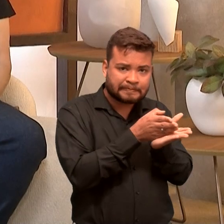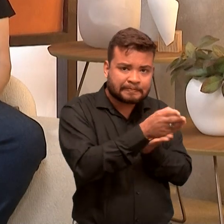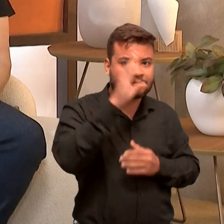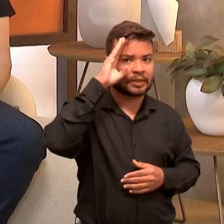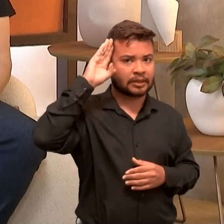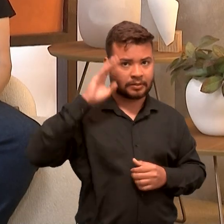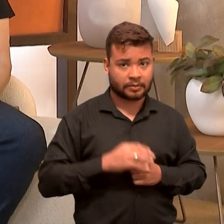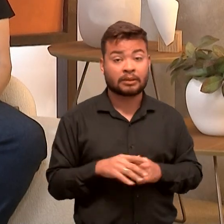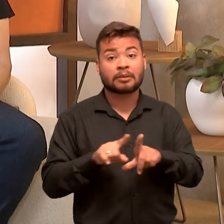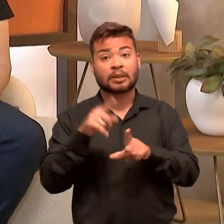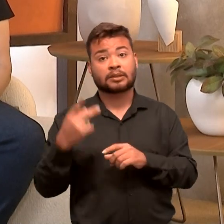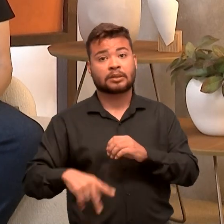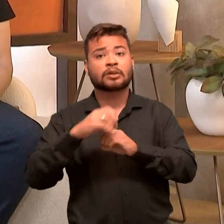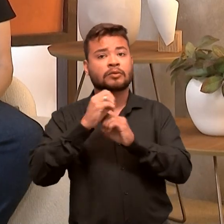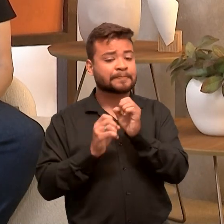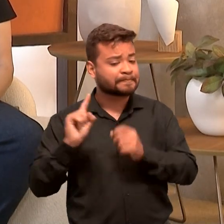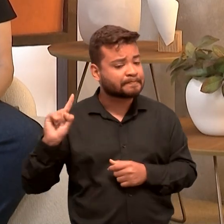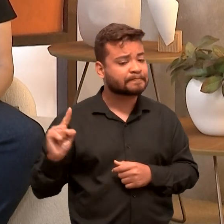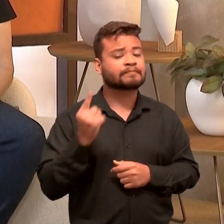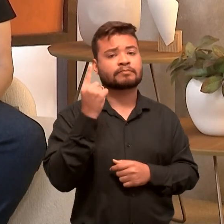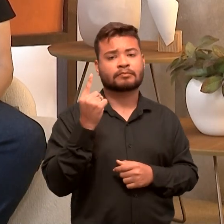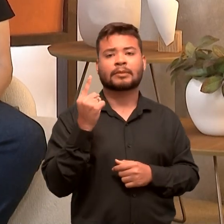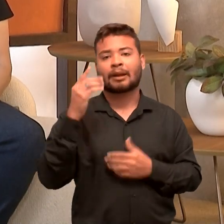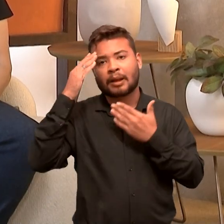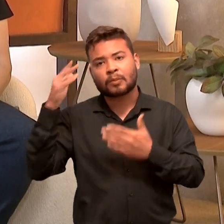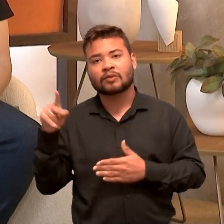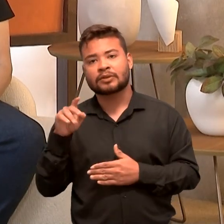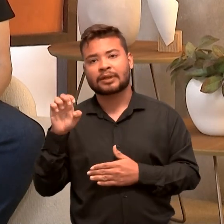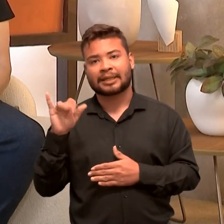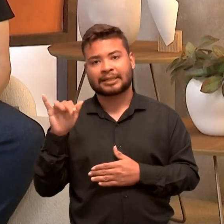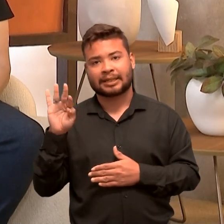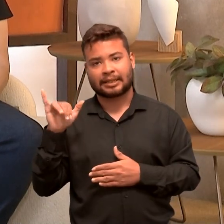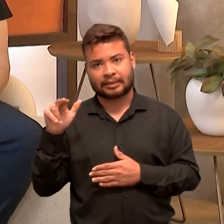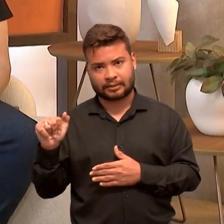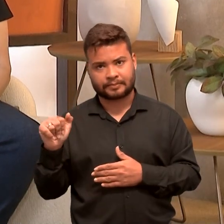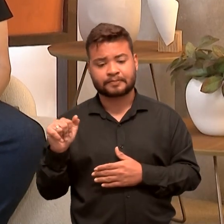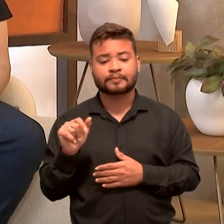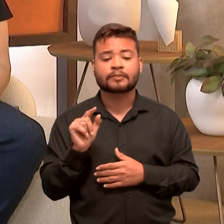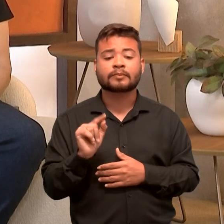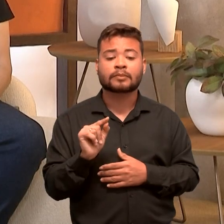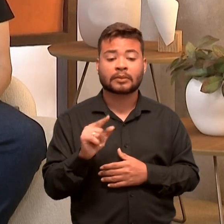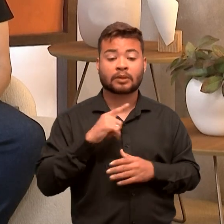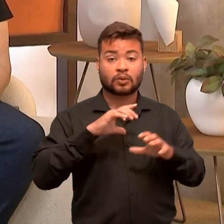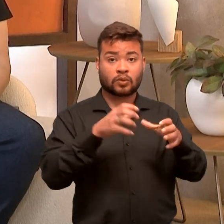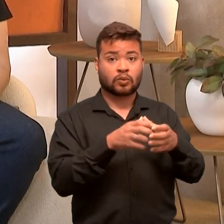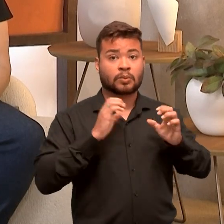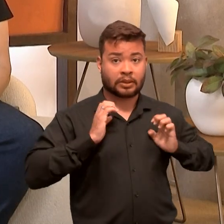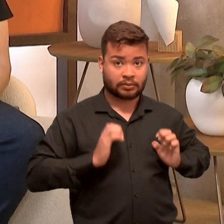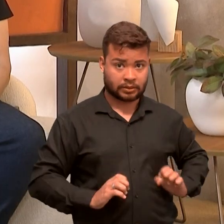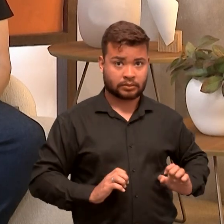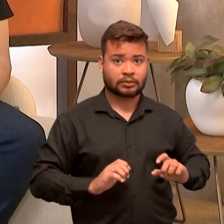também foi muito pioneira, graças à professora Catarina, porque antes mesmo da instituição dos comitês de ética, com a lei